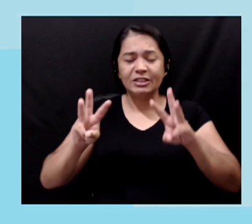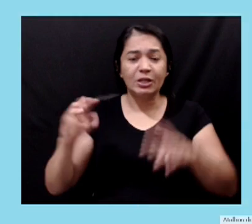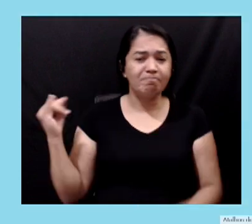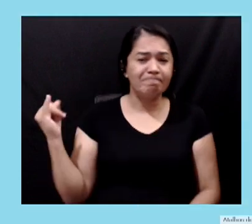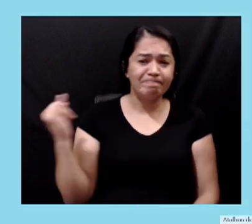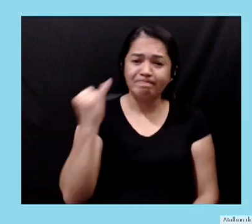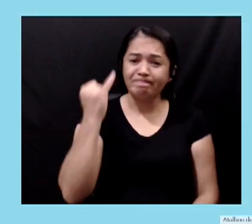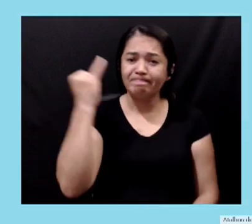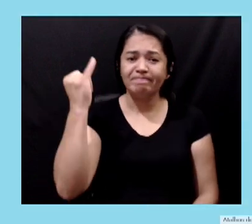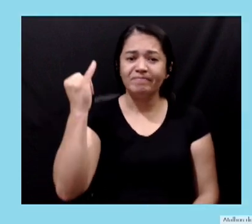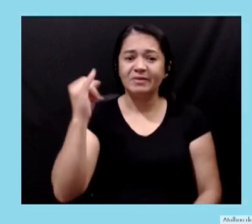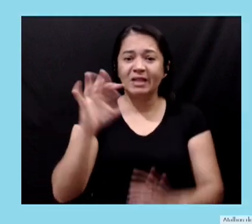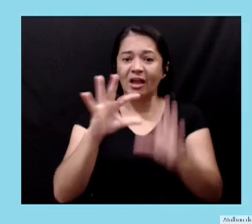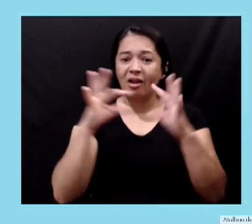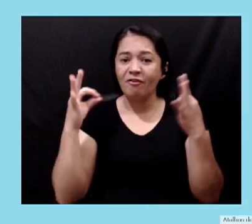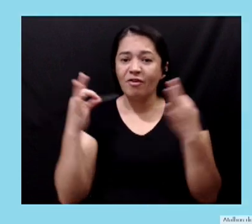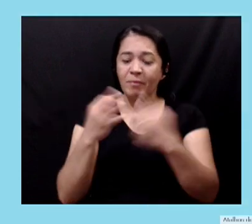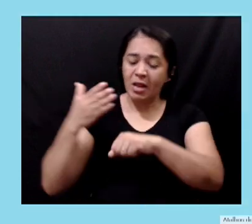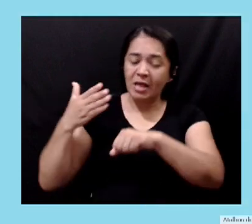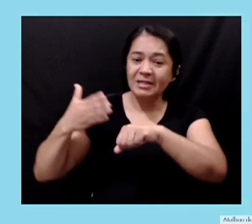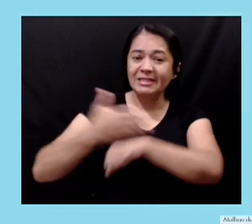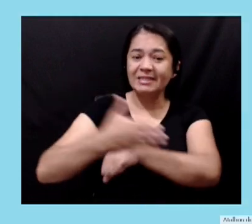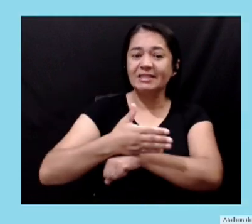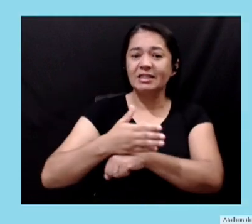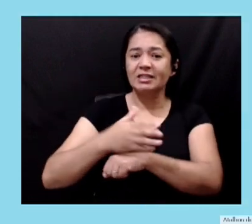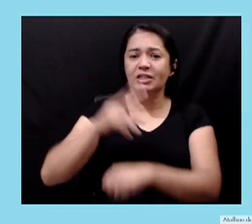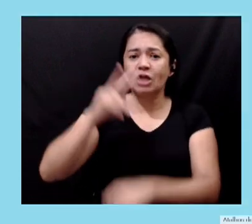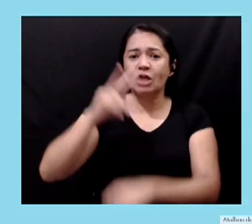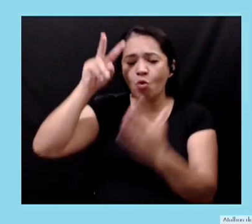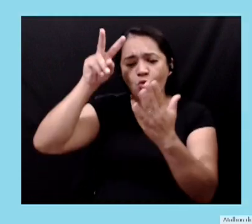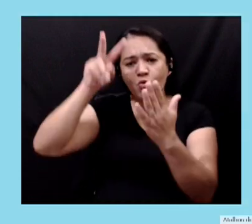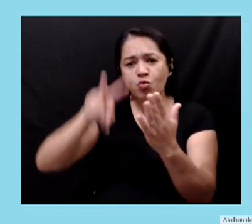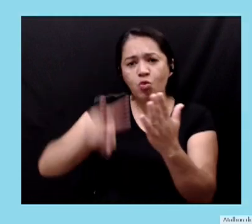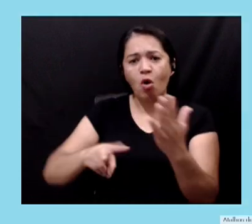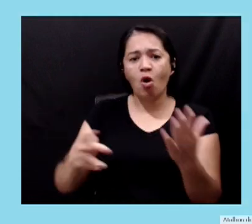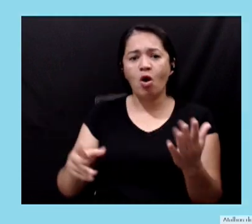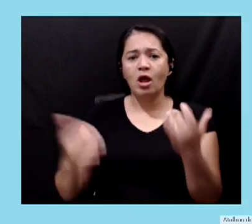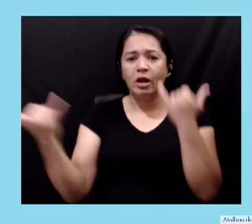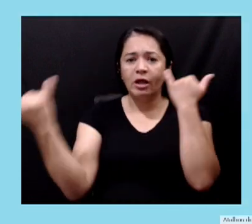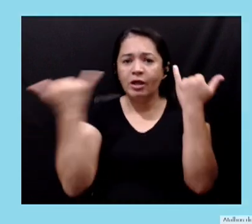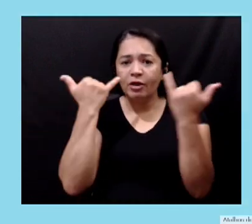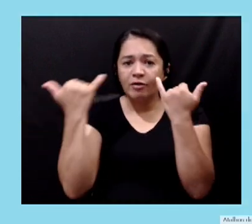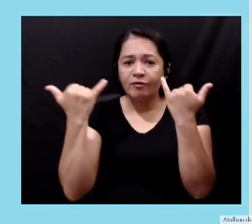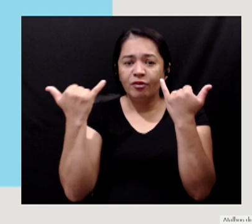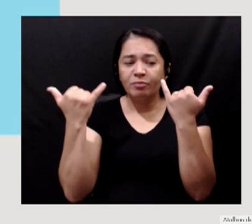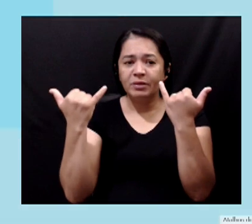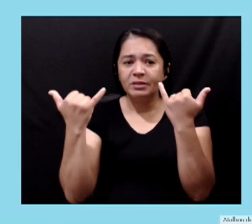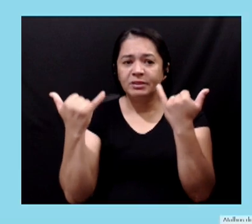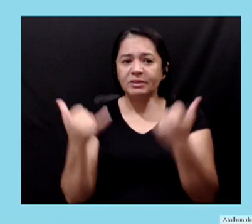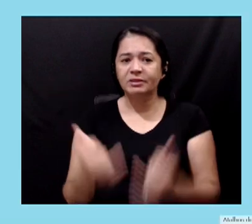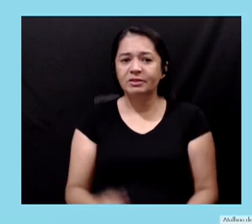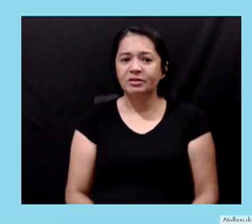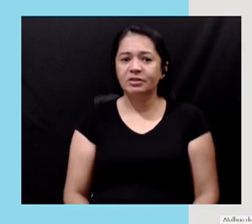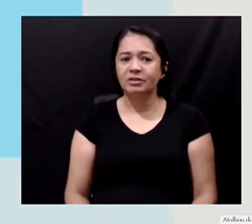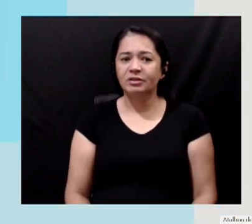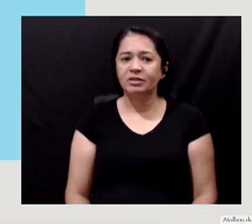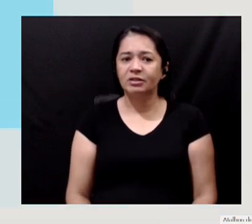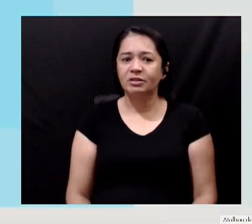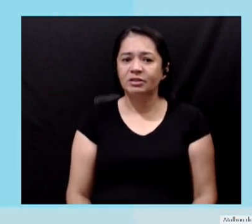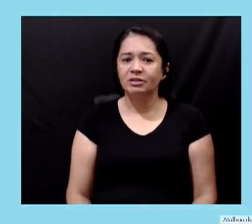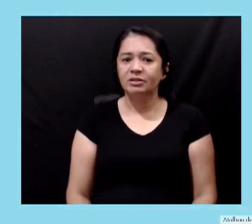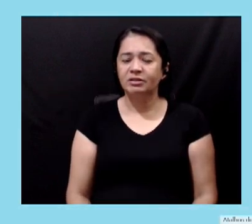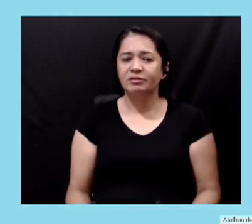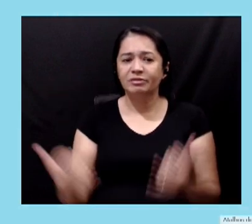pais acessem, deem só uma olhadinha. Tem informações, a produção está tentando abrir o mapa aqui para vocês, mas tem informações, gente,